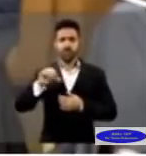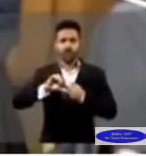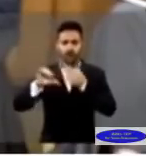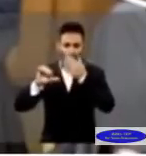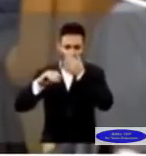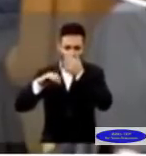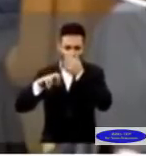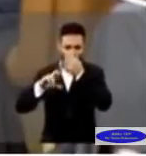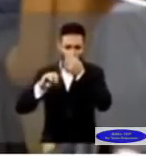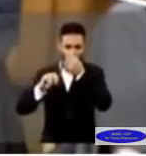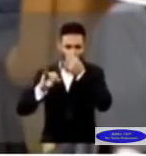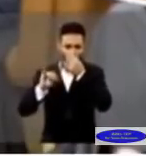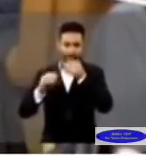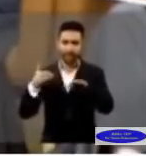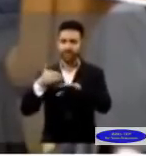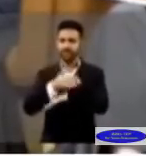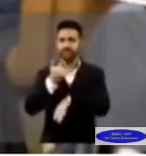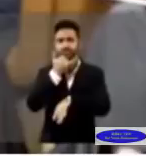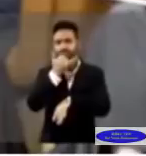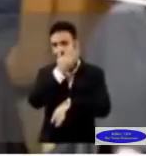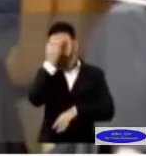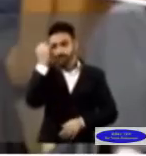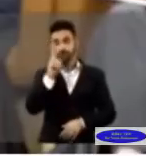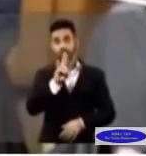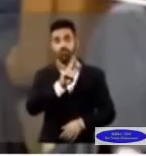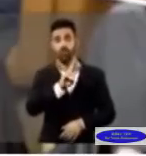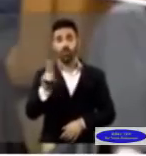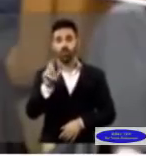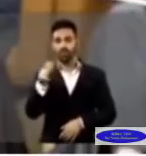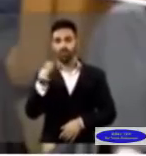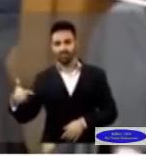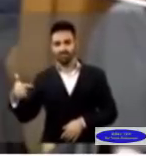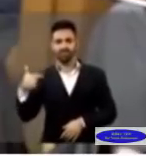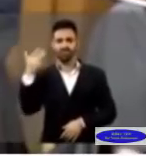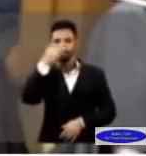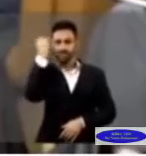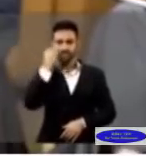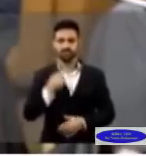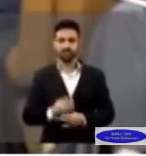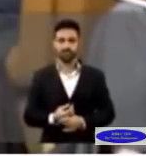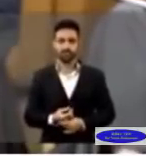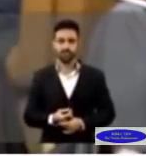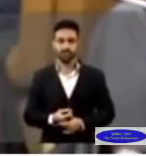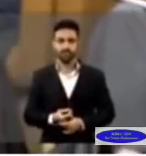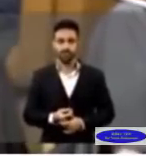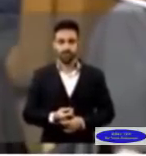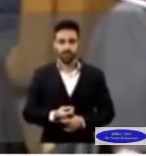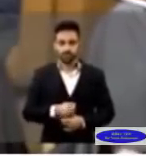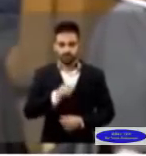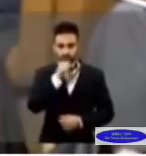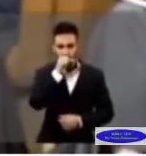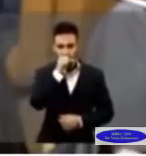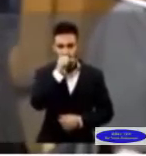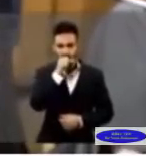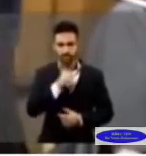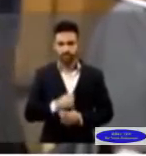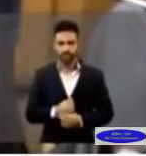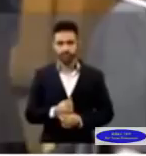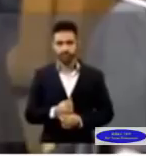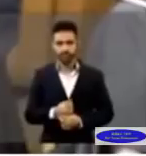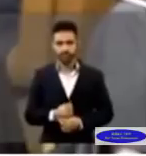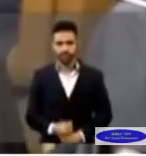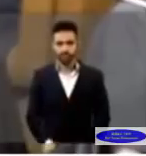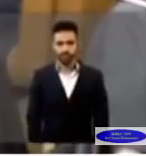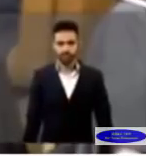Esse discurso, ele pode ser usado para atacar qualquer tribunal do país. Porque todos os magistrados dos tribunais